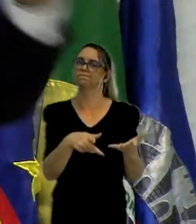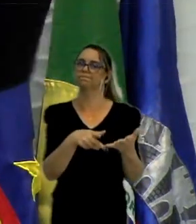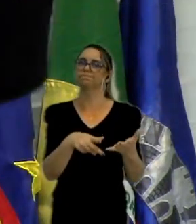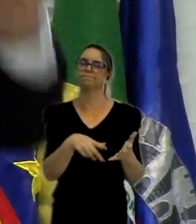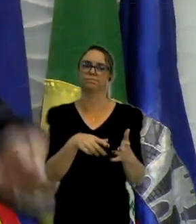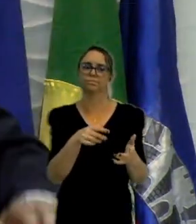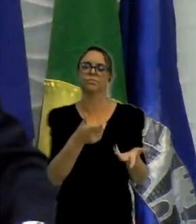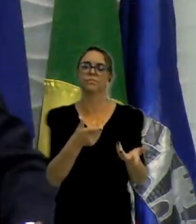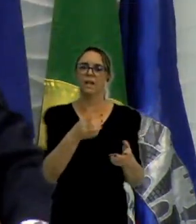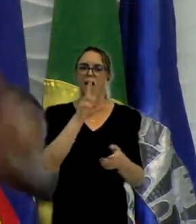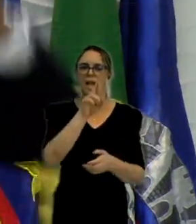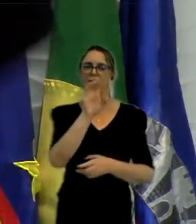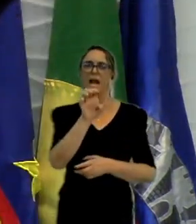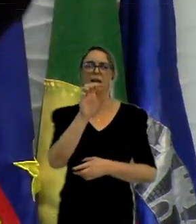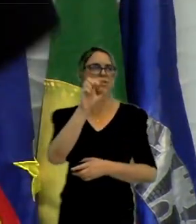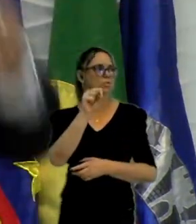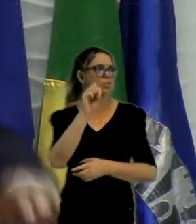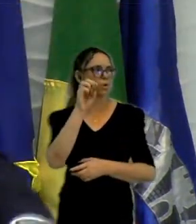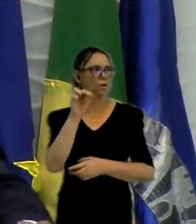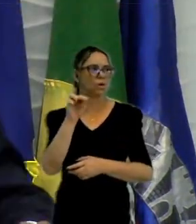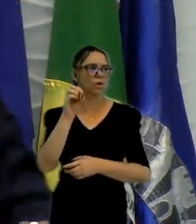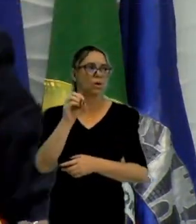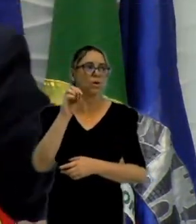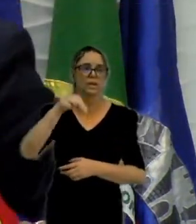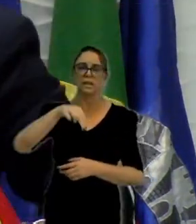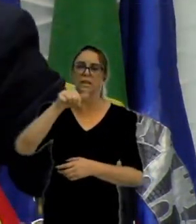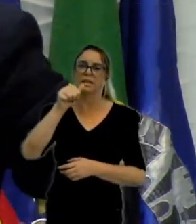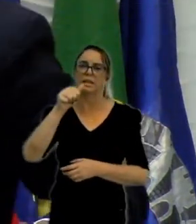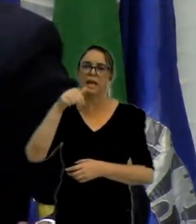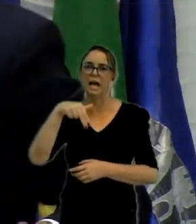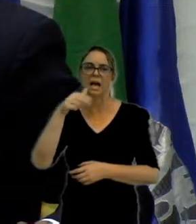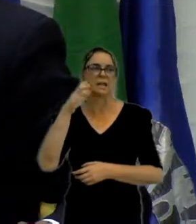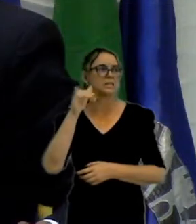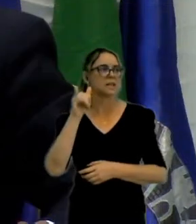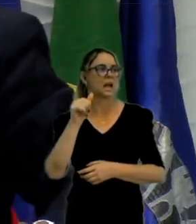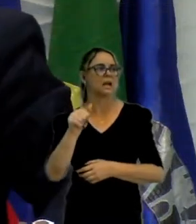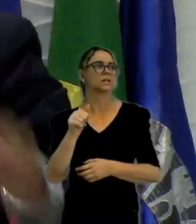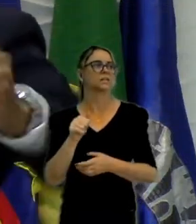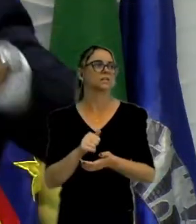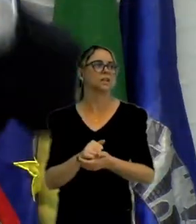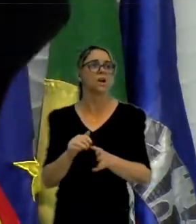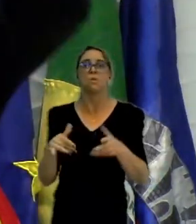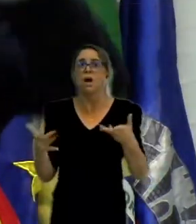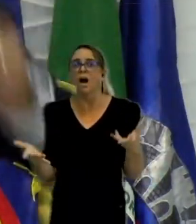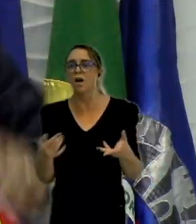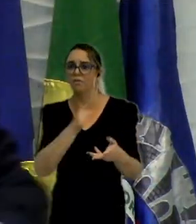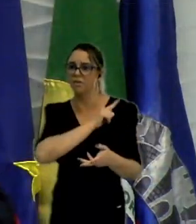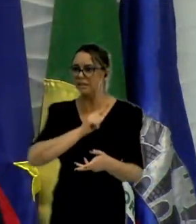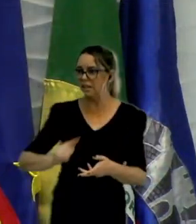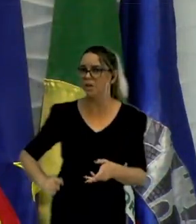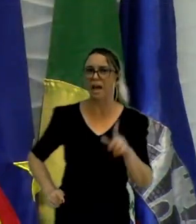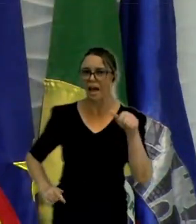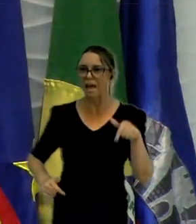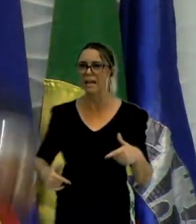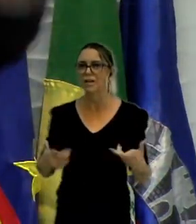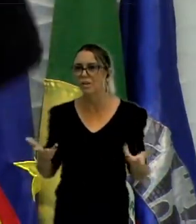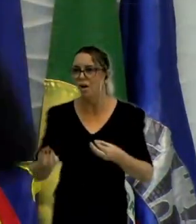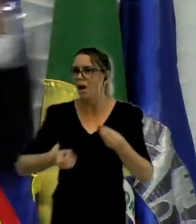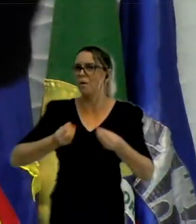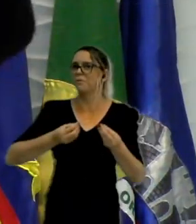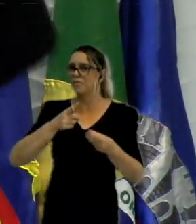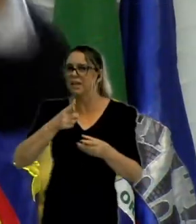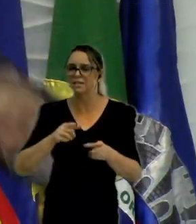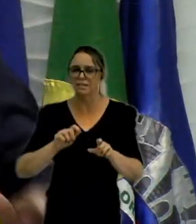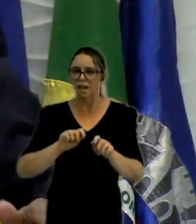para arrumar uma ressonância, uma tomografia. Que governadora é essa? E vocês ainda vêm defender uma governadora que